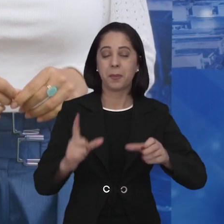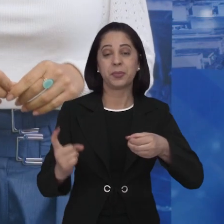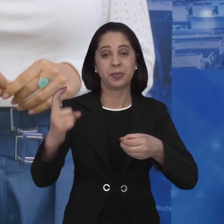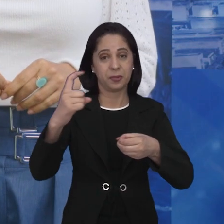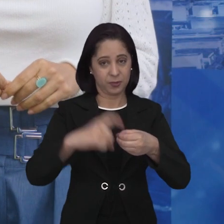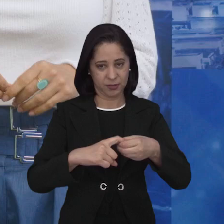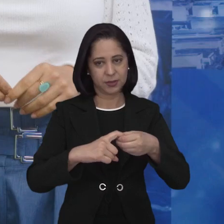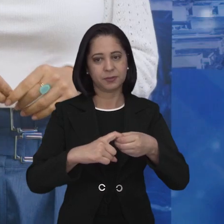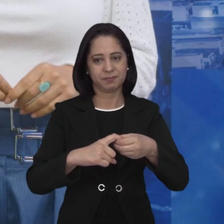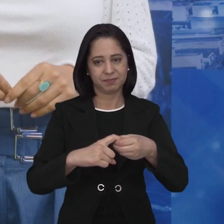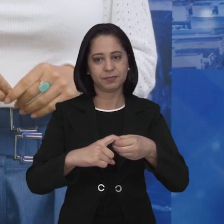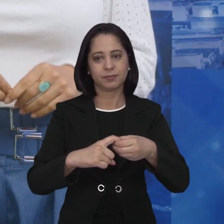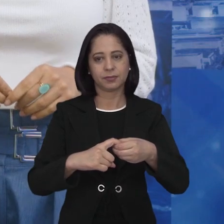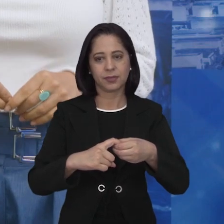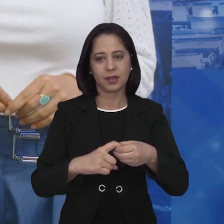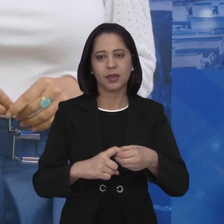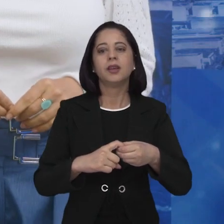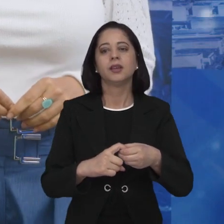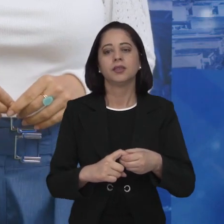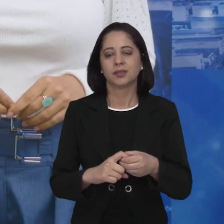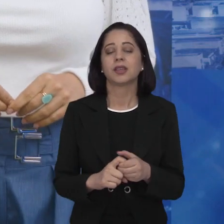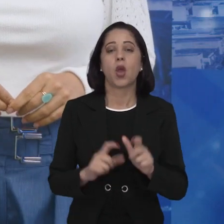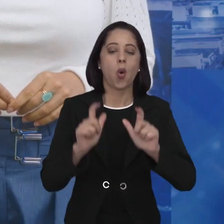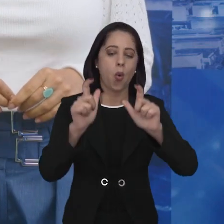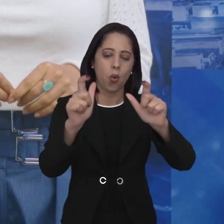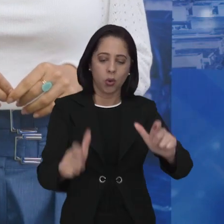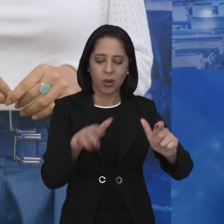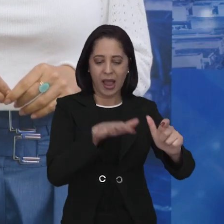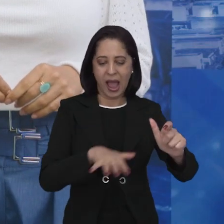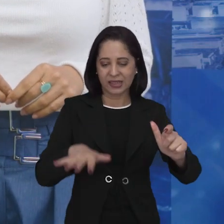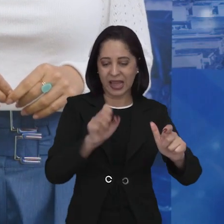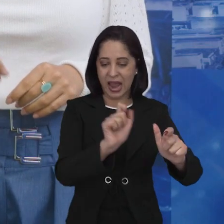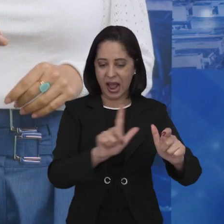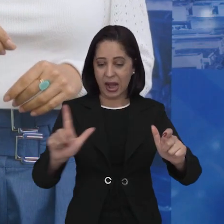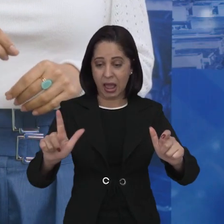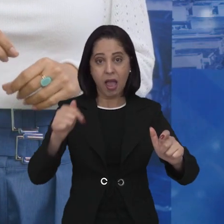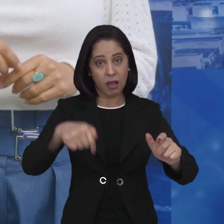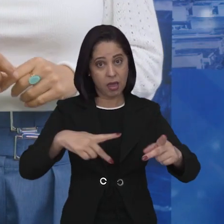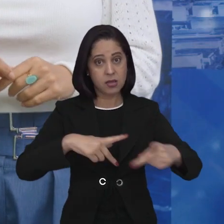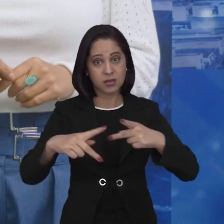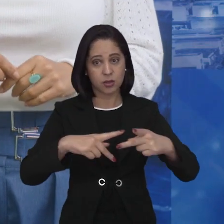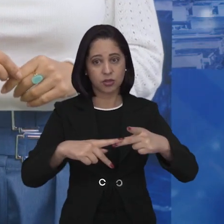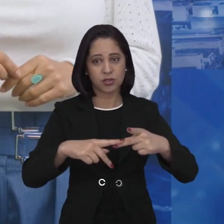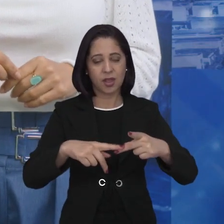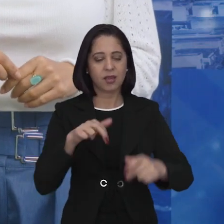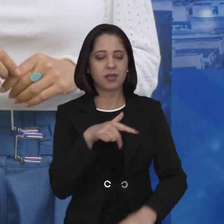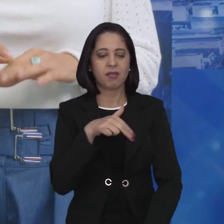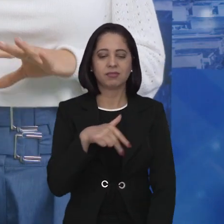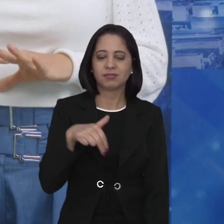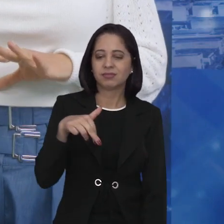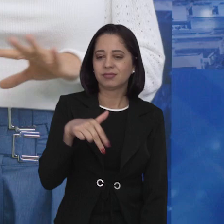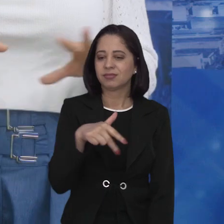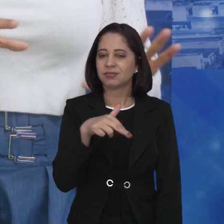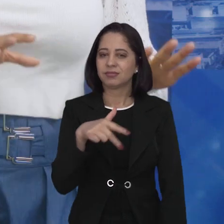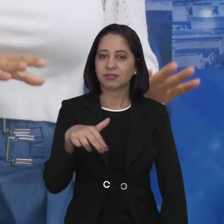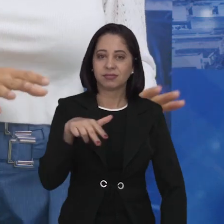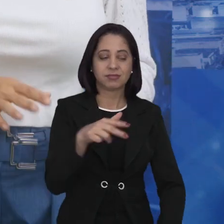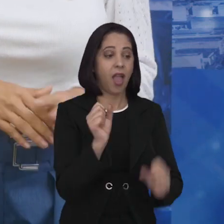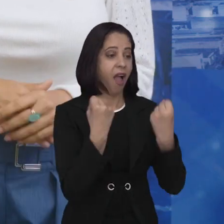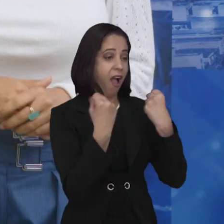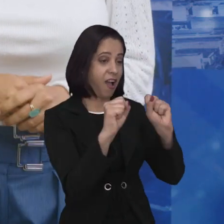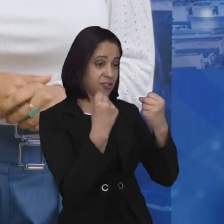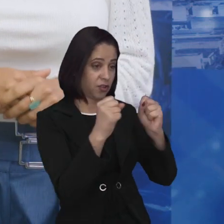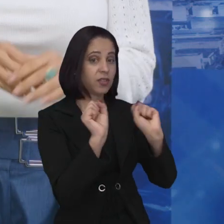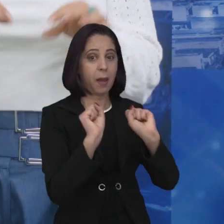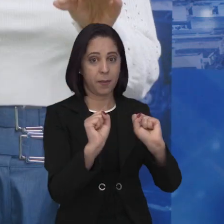Voltamos com o Ação Parlamentar. Em um cantinho aconchegante da região leste, aqui de São José, é possível caminhar e praticar